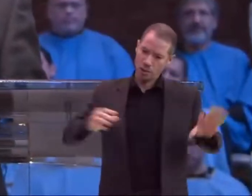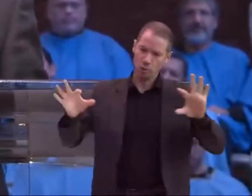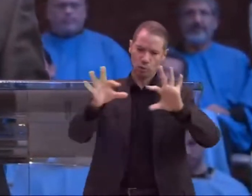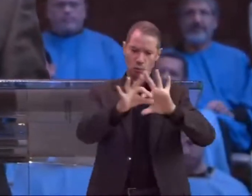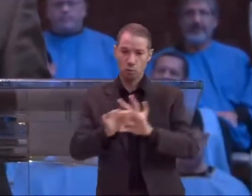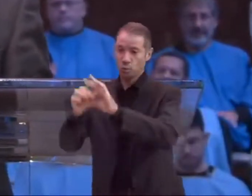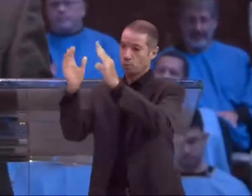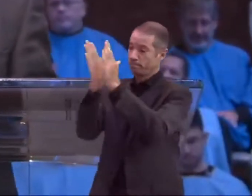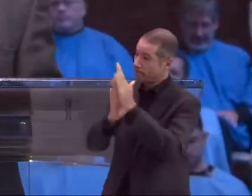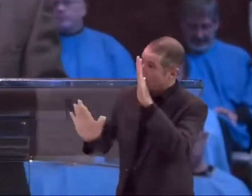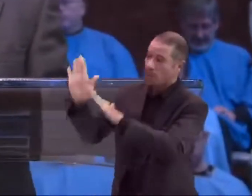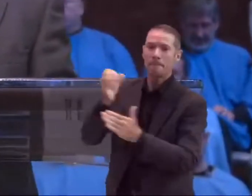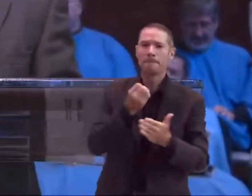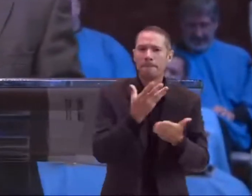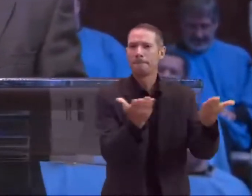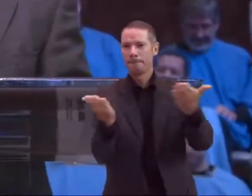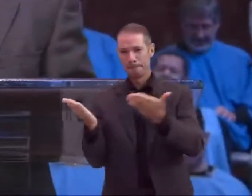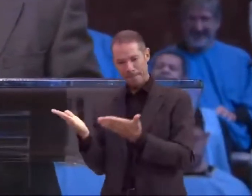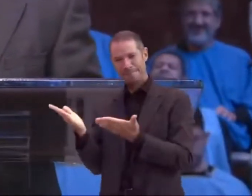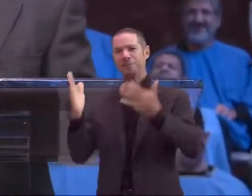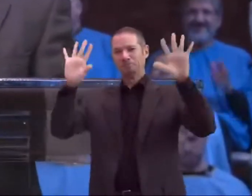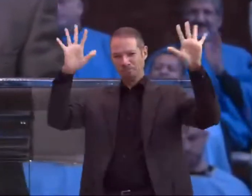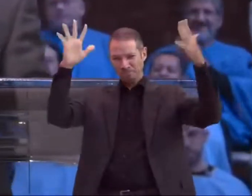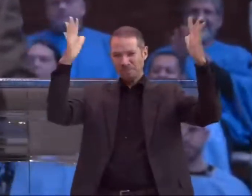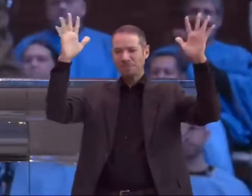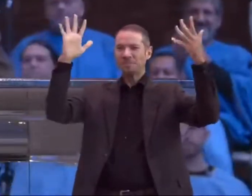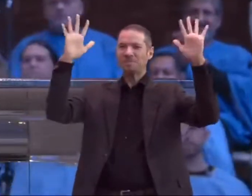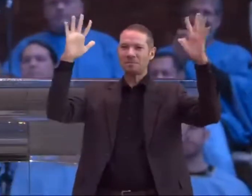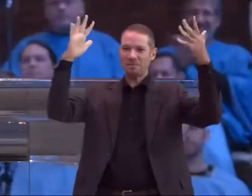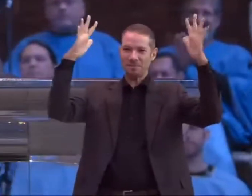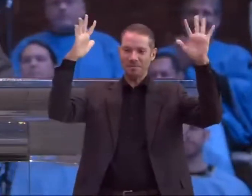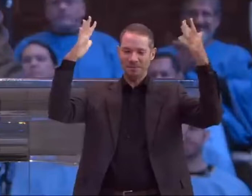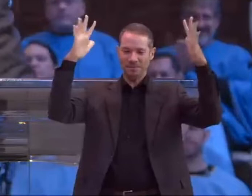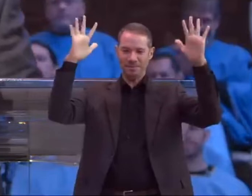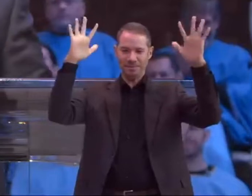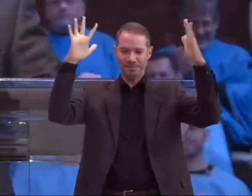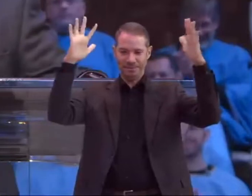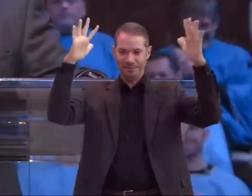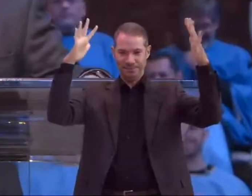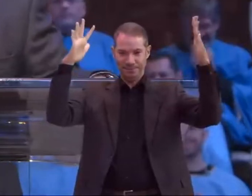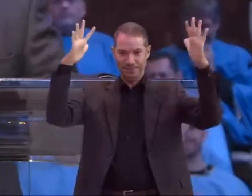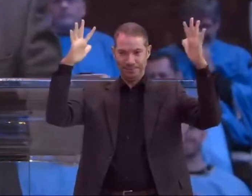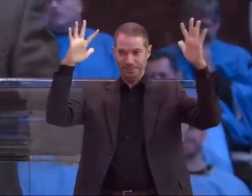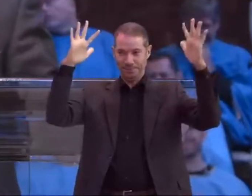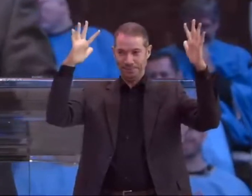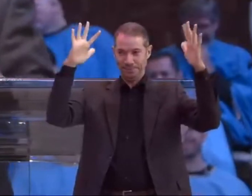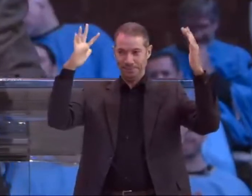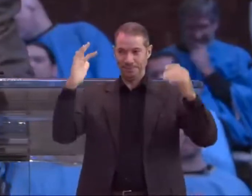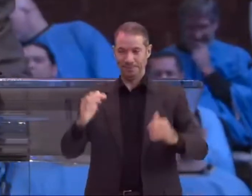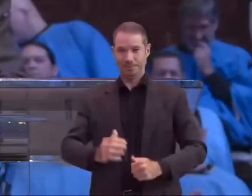aqui para adorar a Deus. Seja bem-vinda, viu, minha irmã, tá? Uma salva de palmas para a irmã aqui.